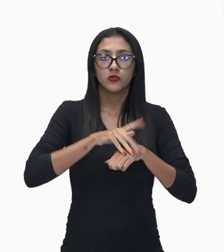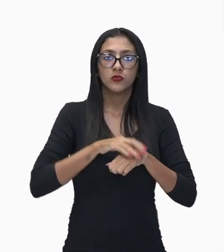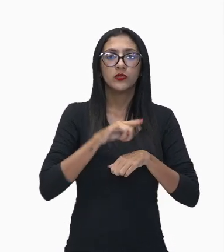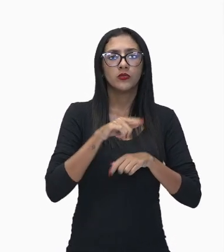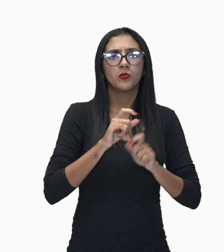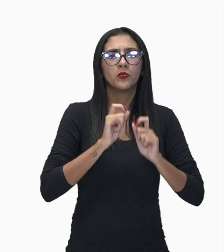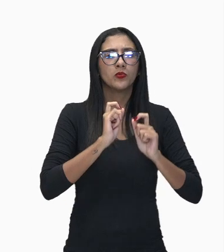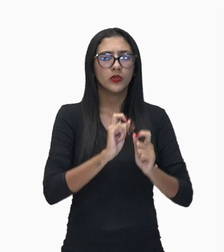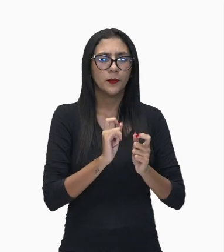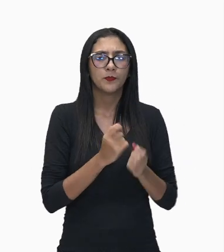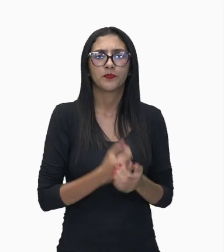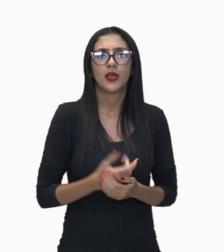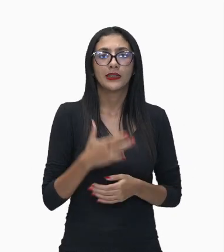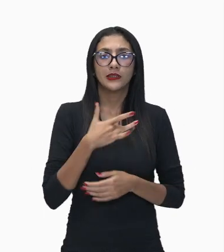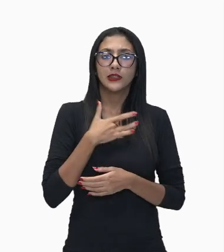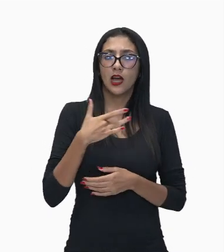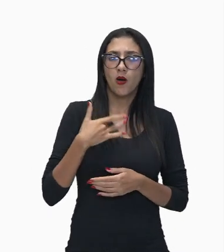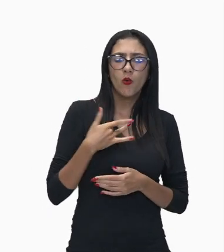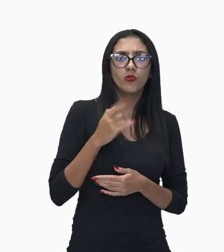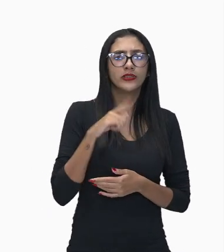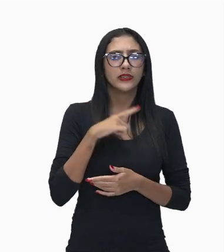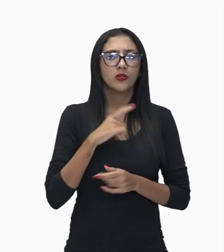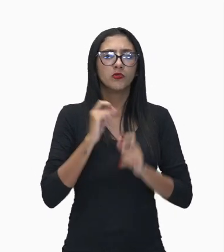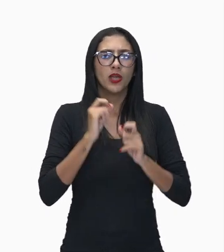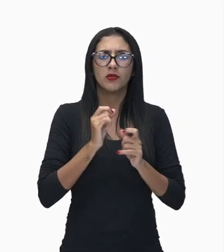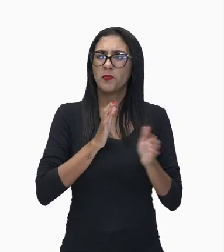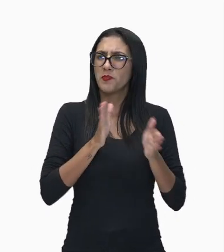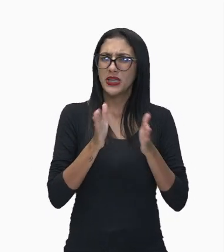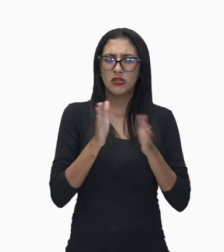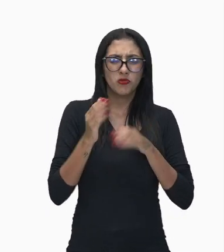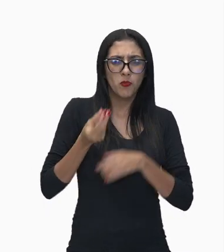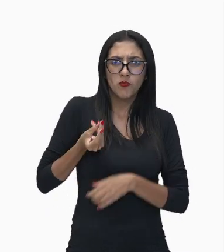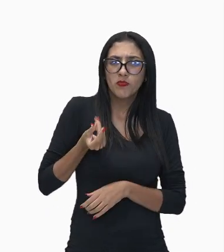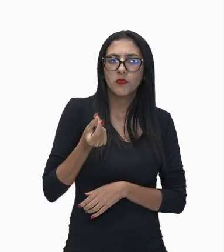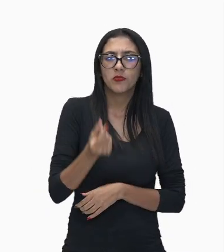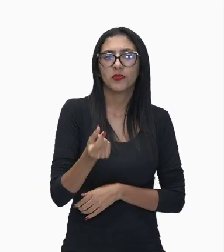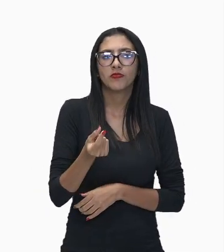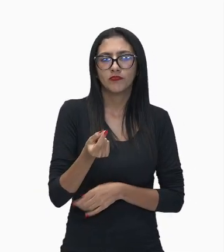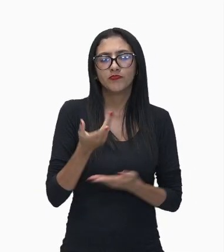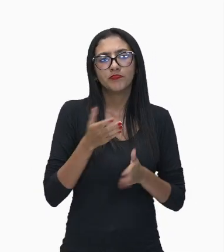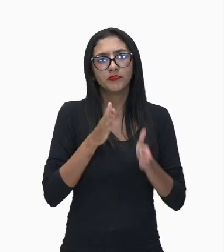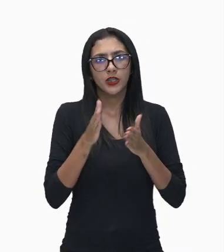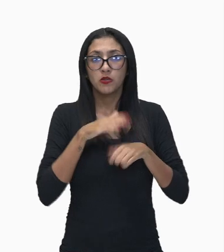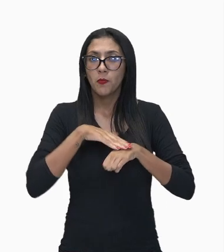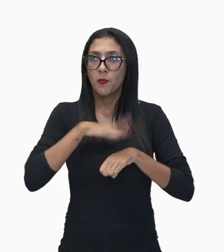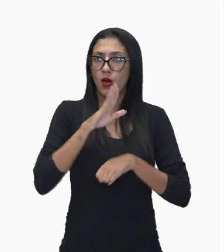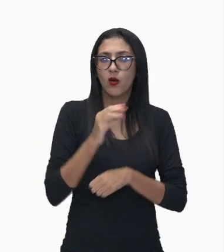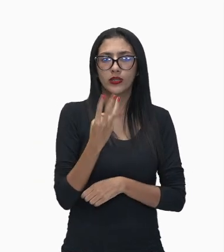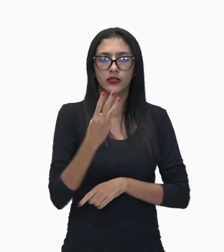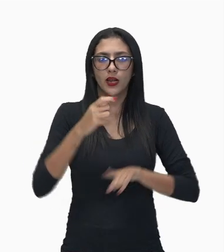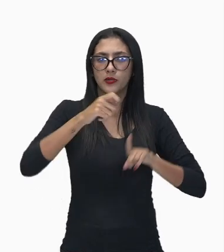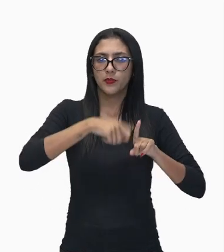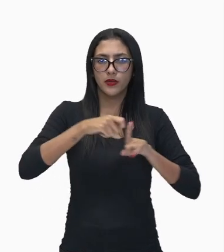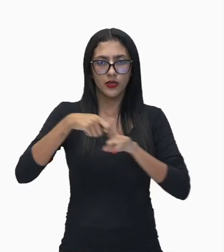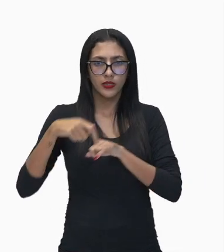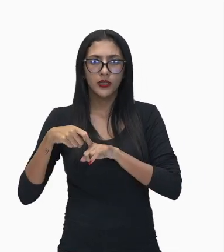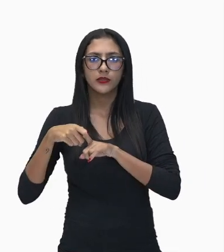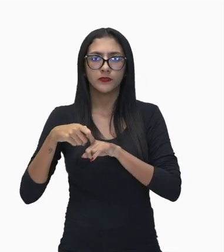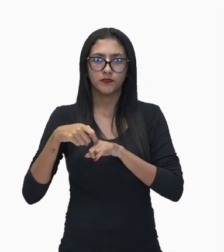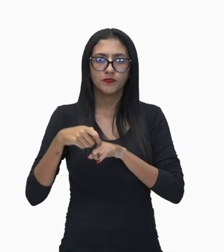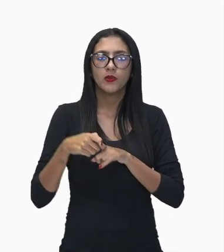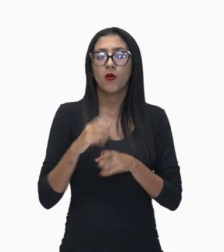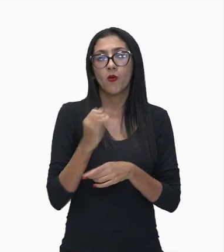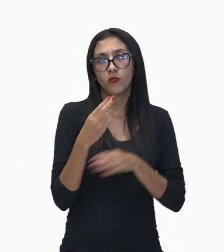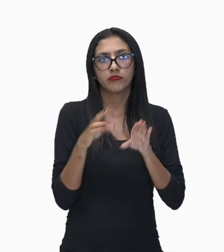de saúde que persistem por um longo período, geralmente mais de 3 meses e muitas vezes por